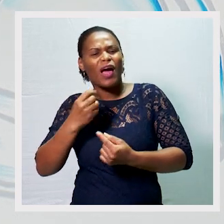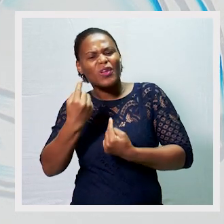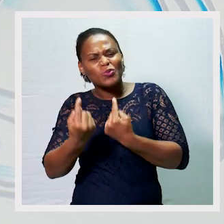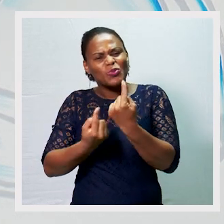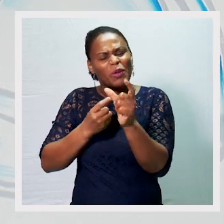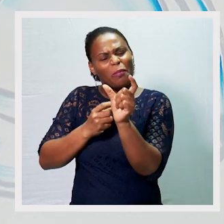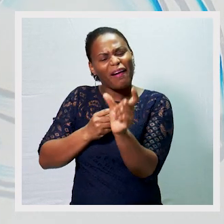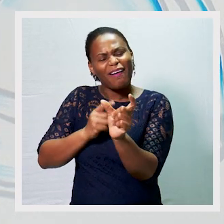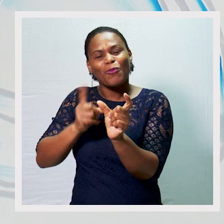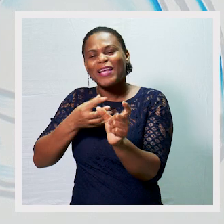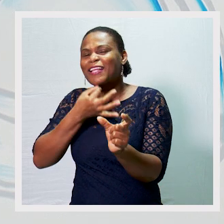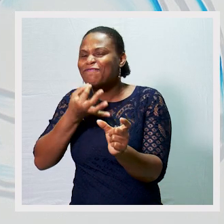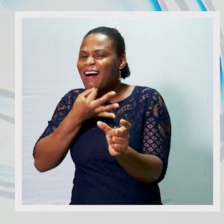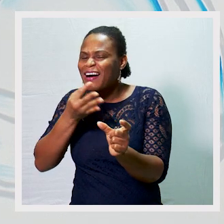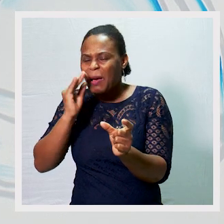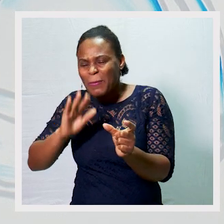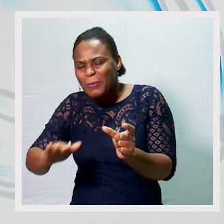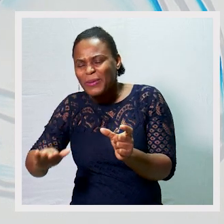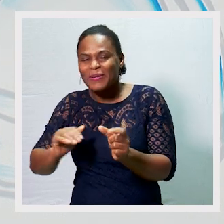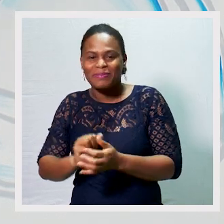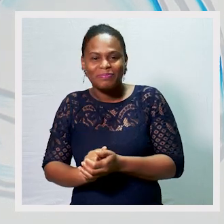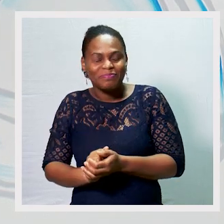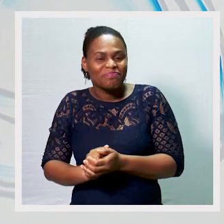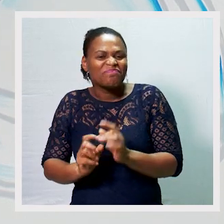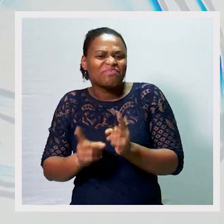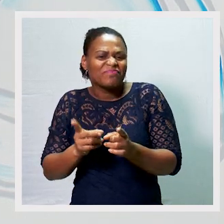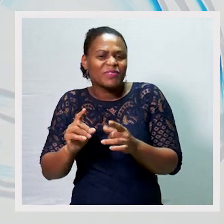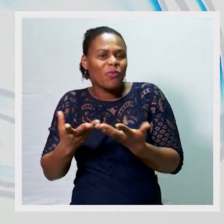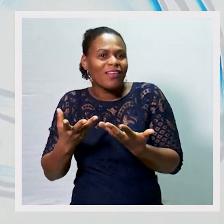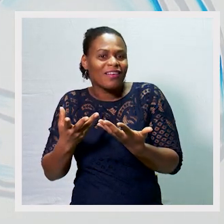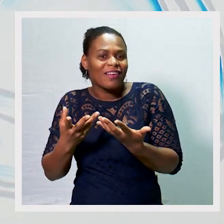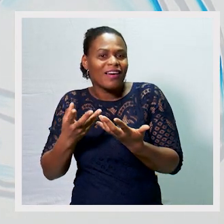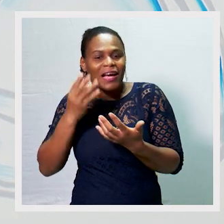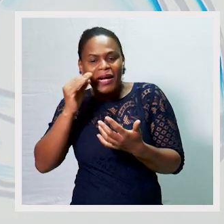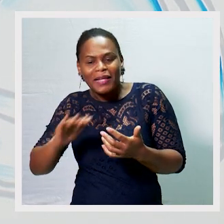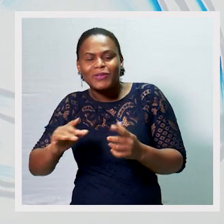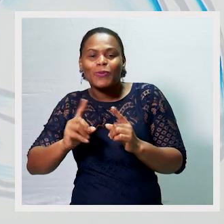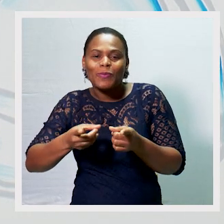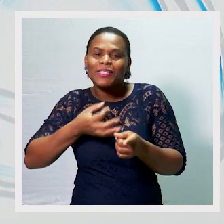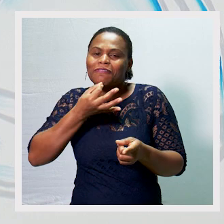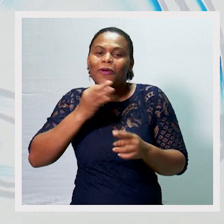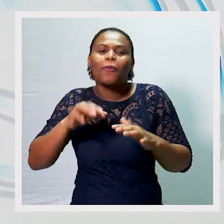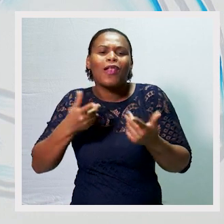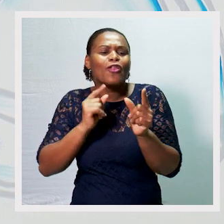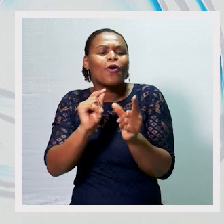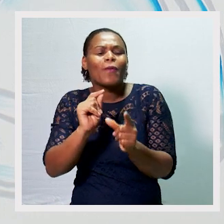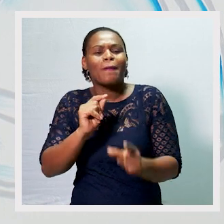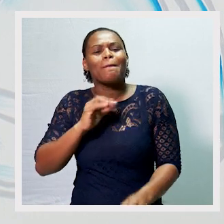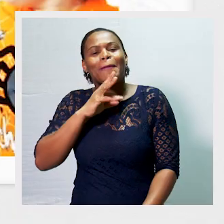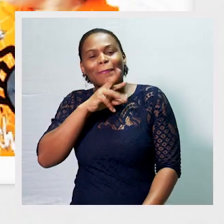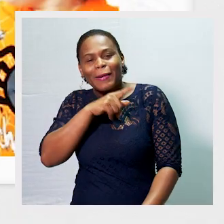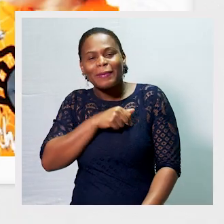ou a pronunciar algumas palavrinhas. E o que é que sai exatamente quando a criança começa a falar?